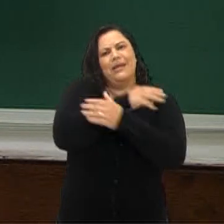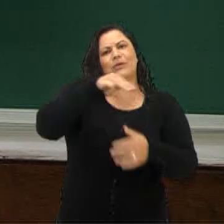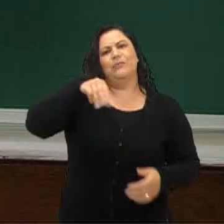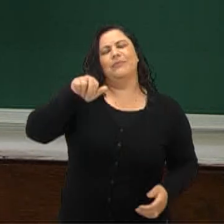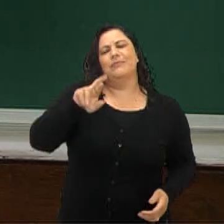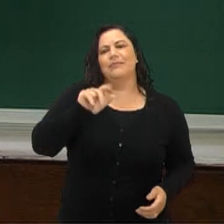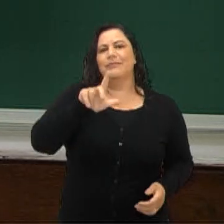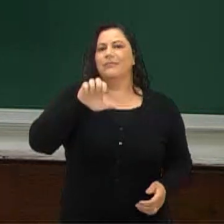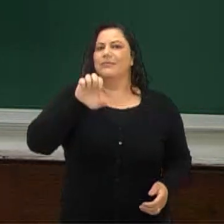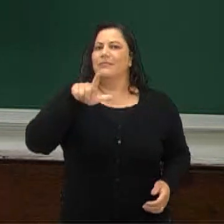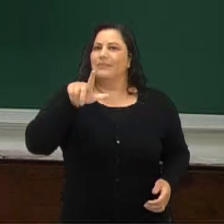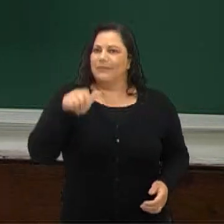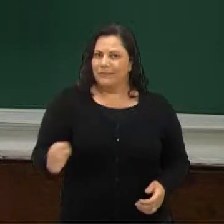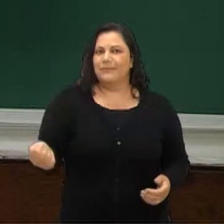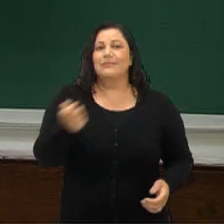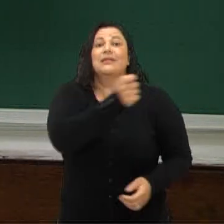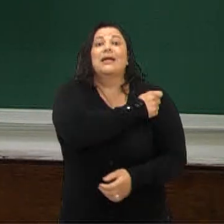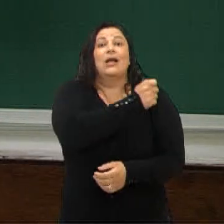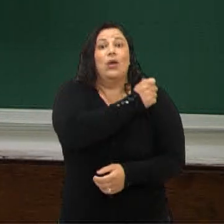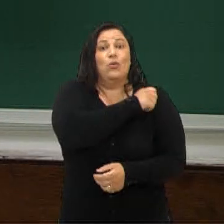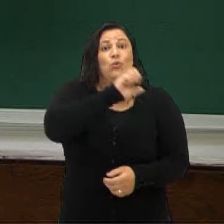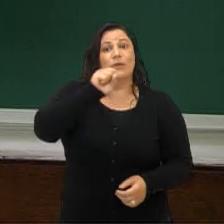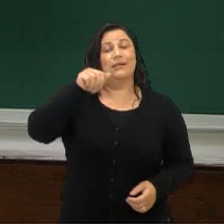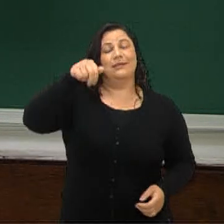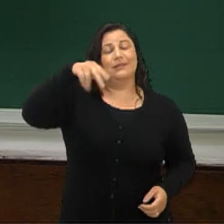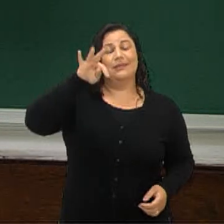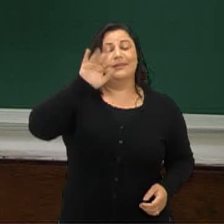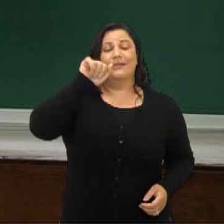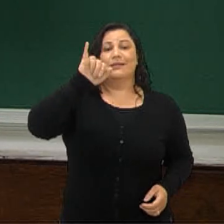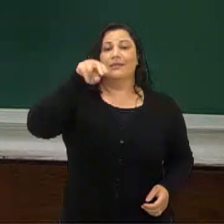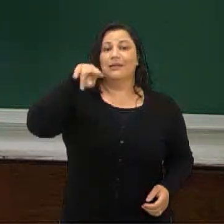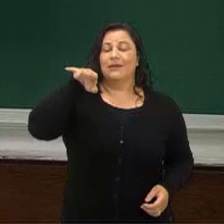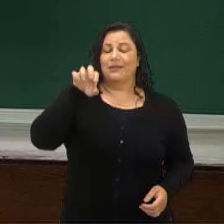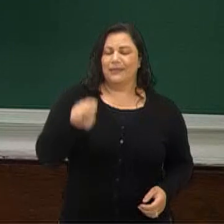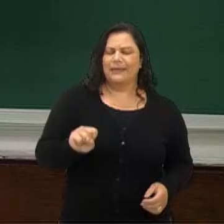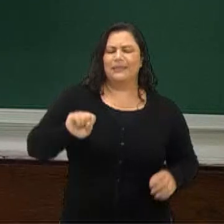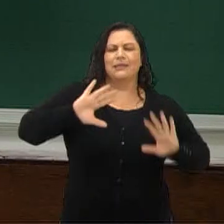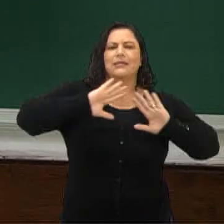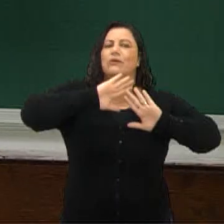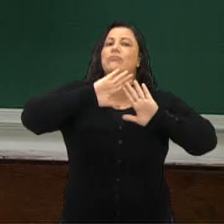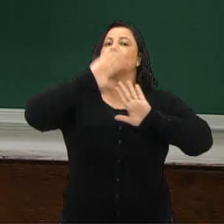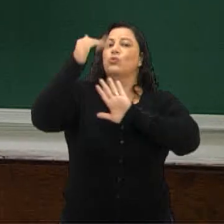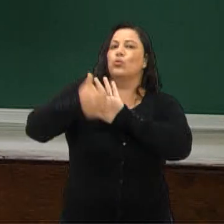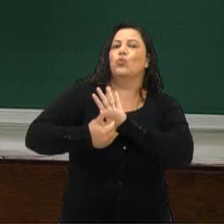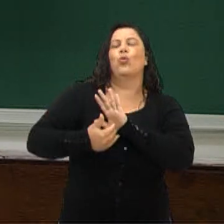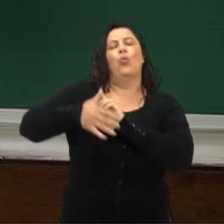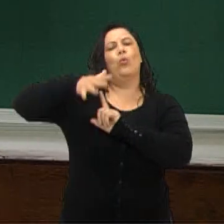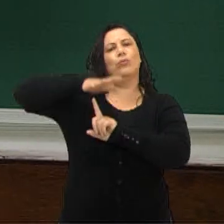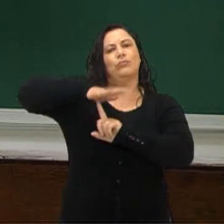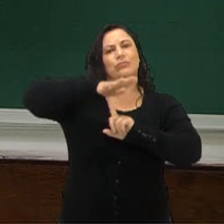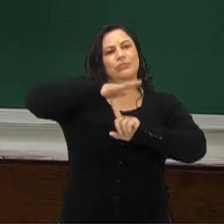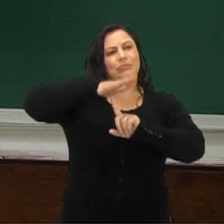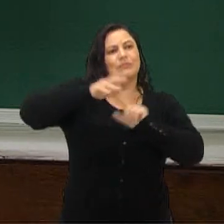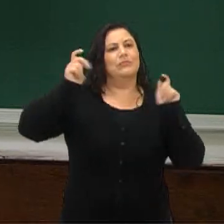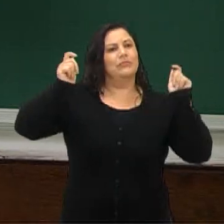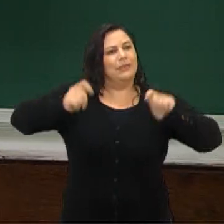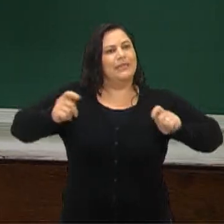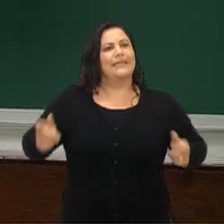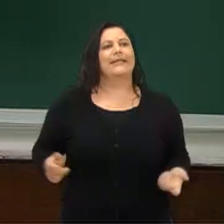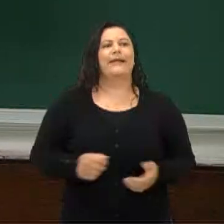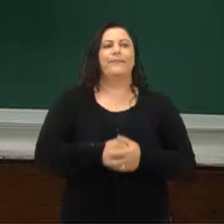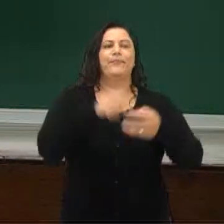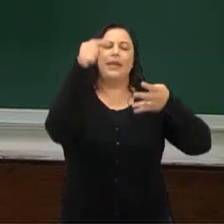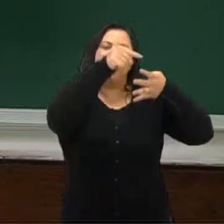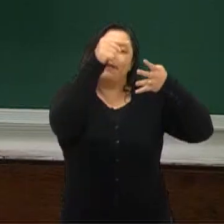que me adicionou, que é uma aluna lá de Santa Inês, para você ter uma ideia, estamos em todo o Paraná, hein, pessoal? Então tá, é do Cézanne, do Lautrec, do Van Gogh,